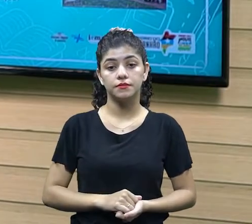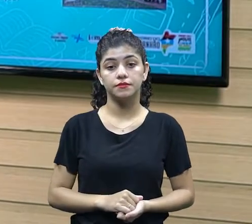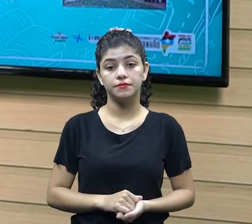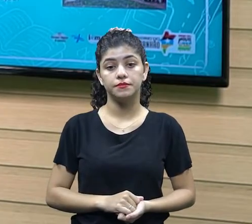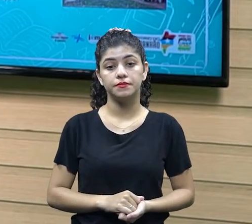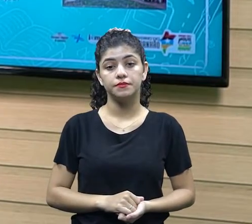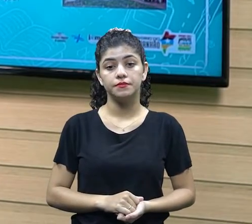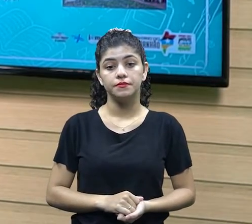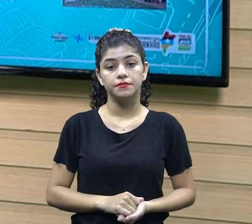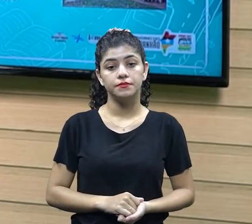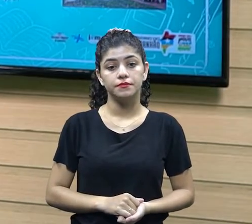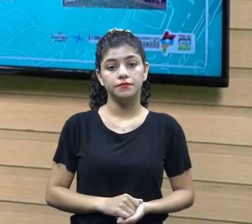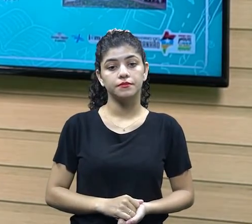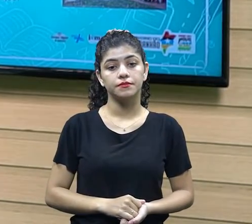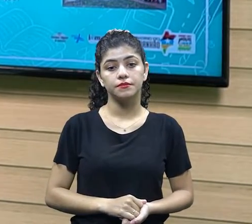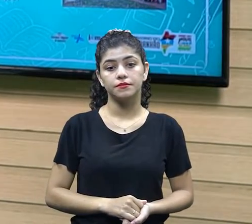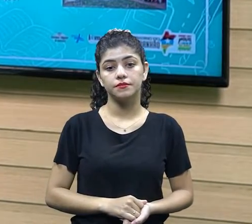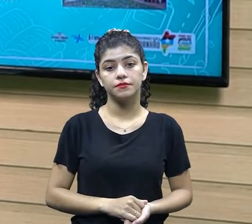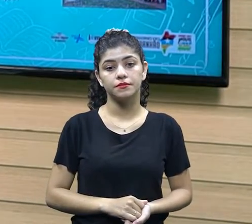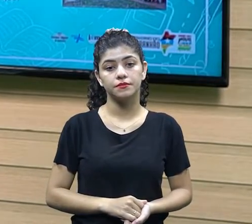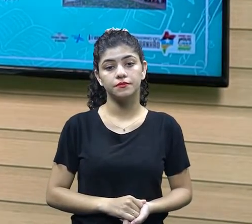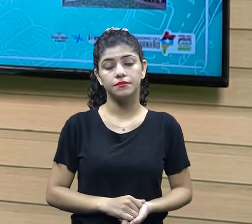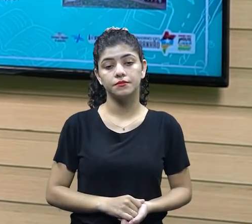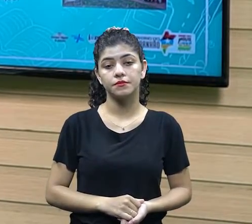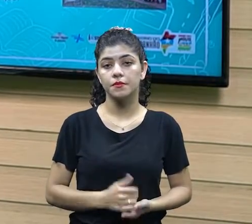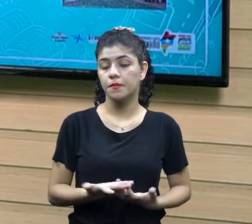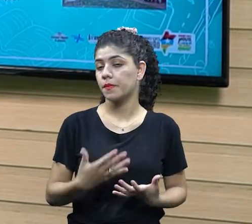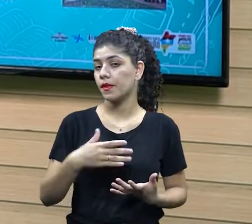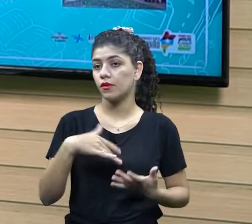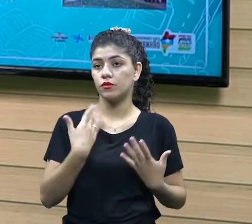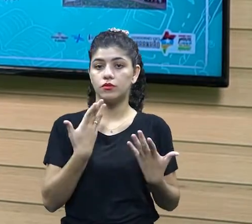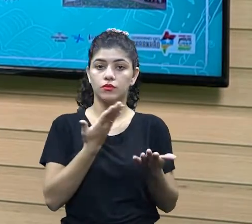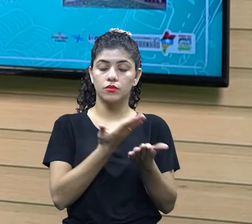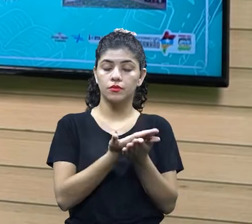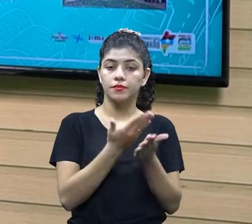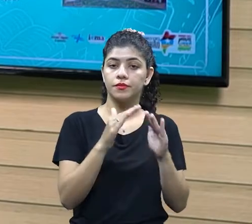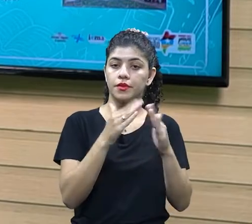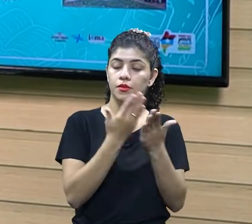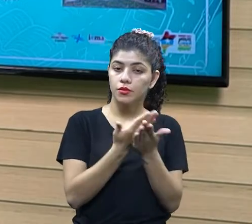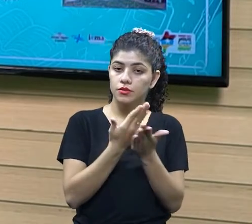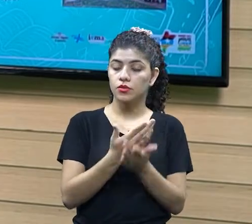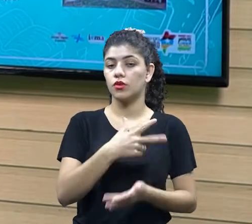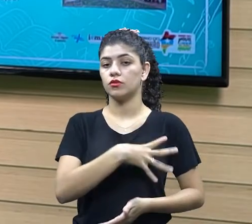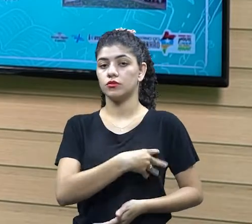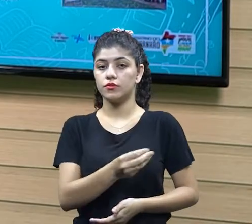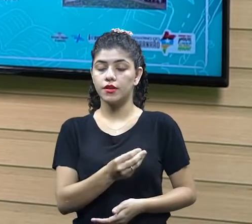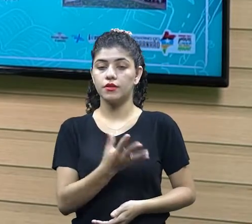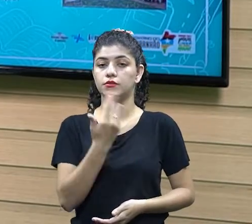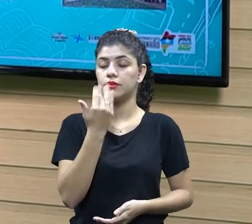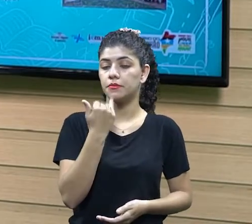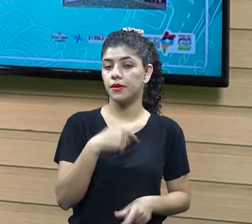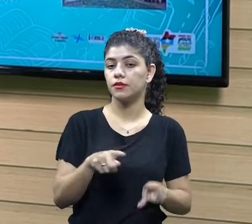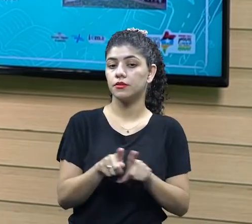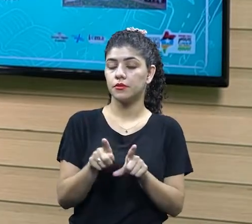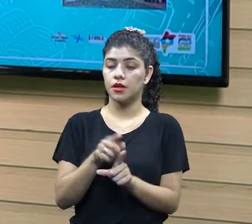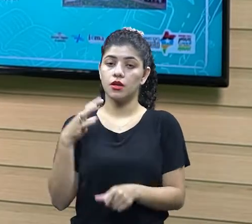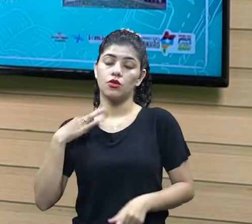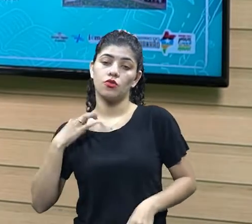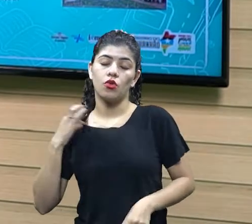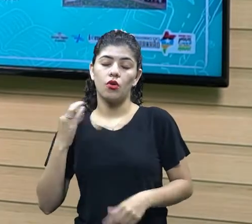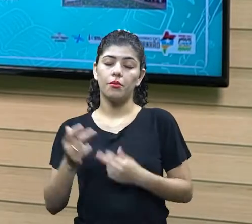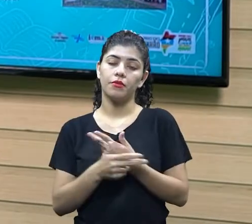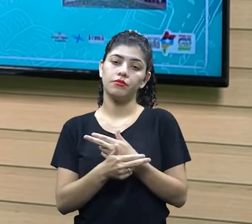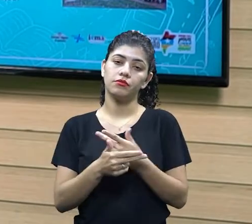gastos com a escolaridade dos filhos, alimentos para sua casa,